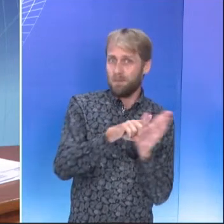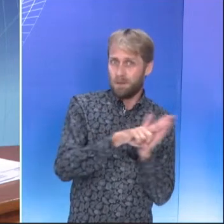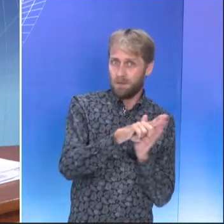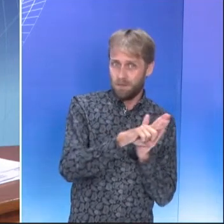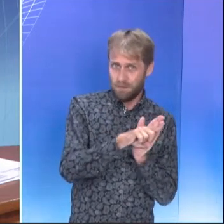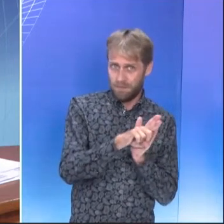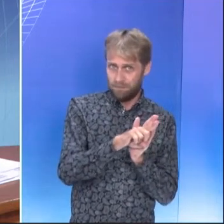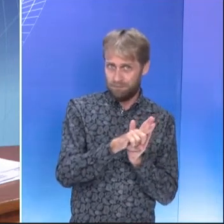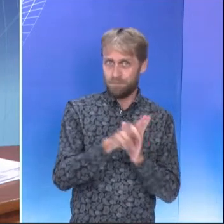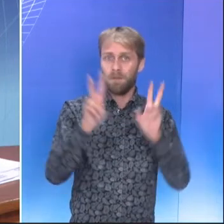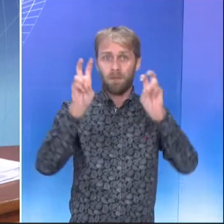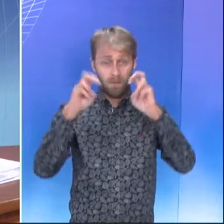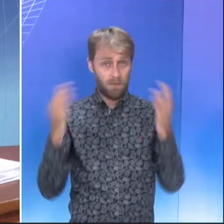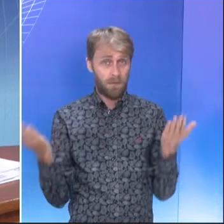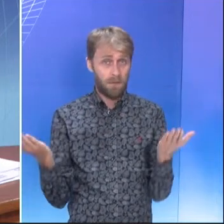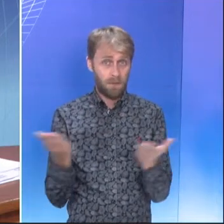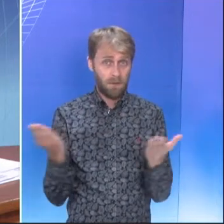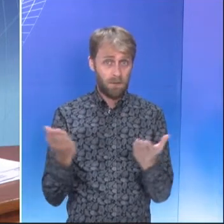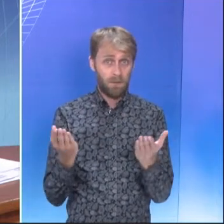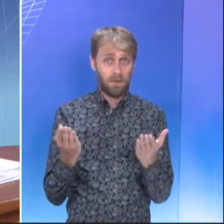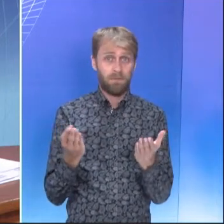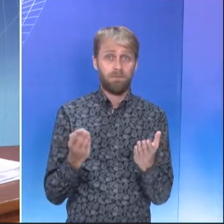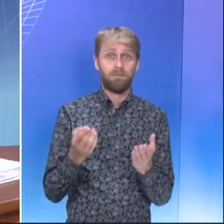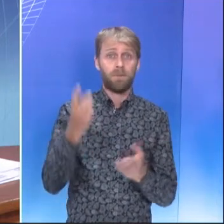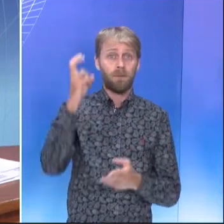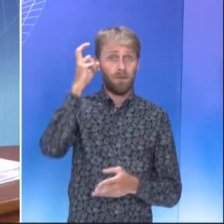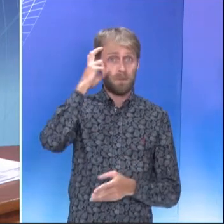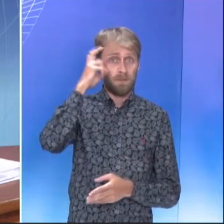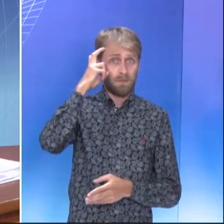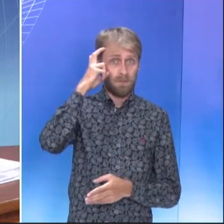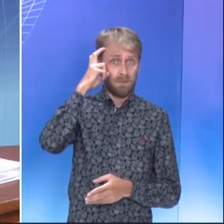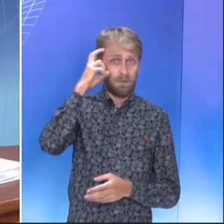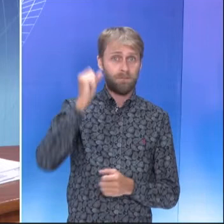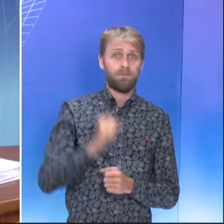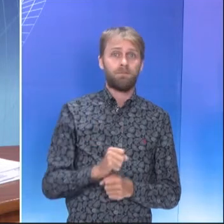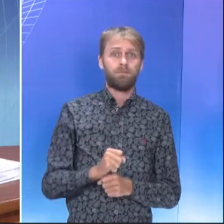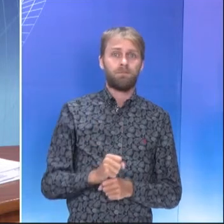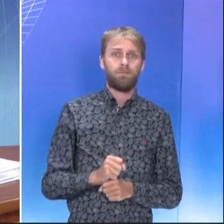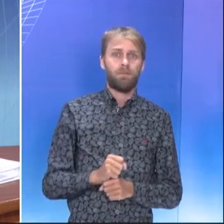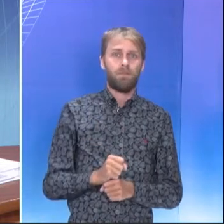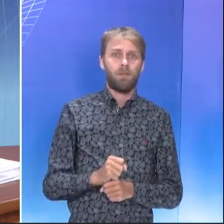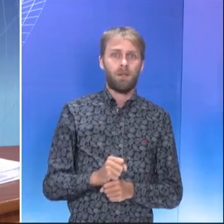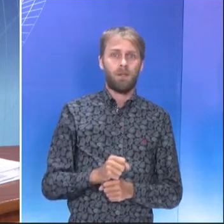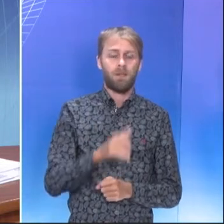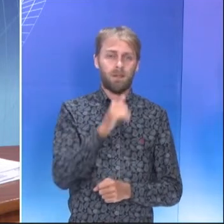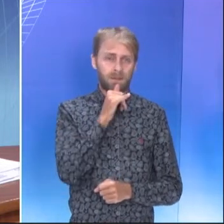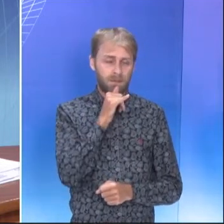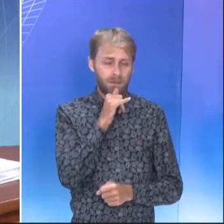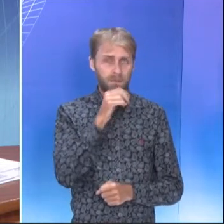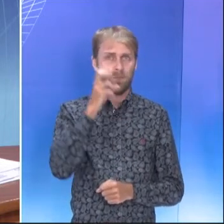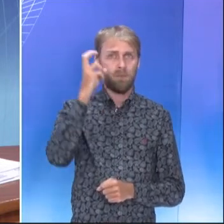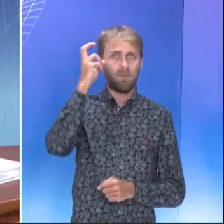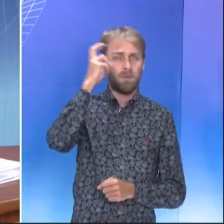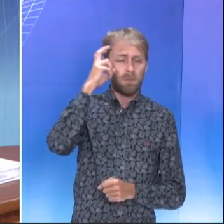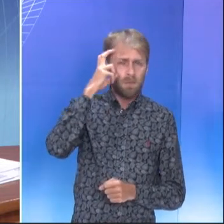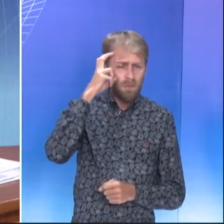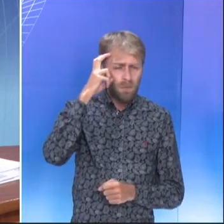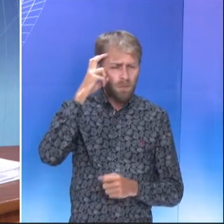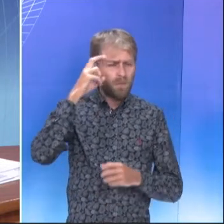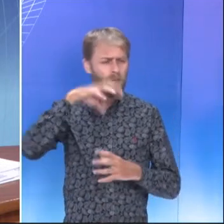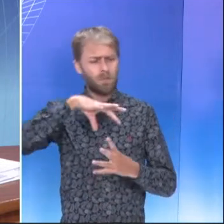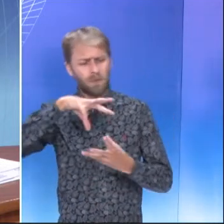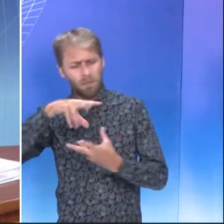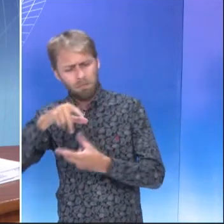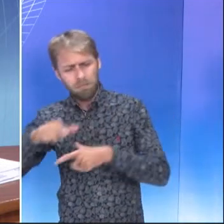partir de uma questão que trata sobre cultura. A cultura e indústria cultural, mundo do